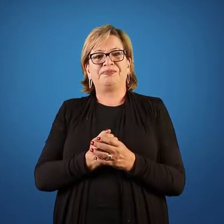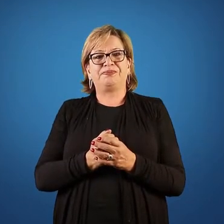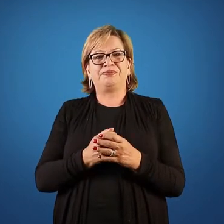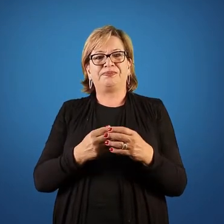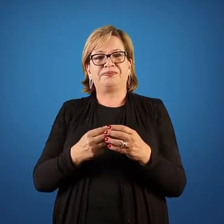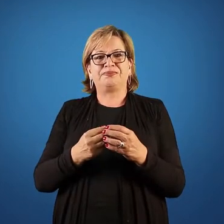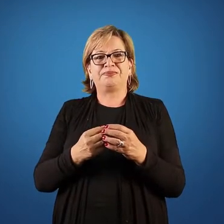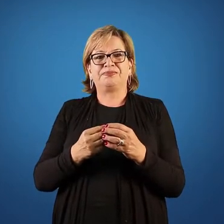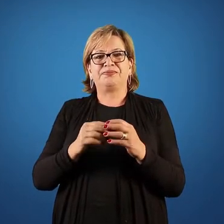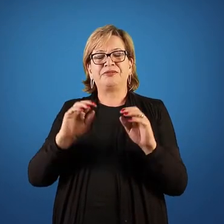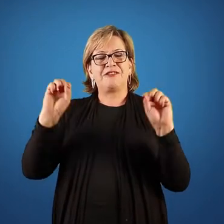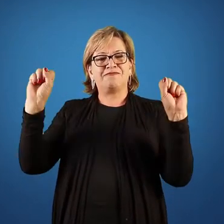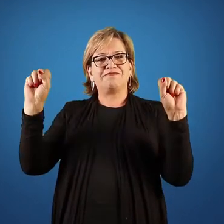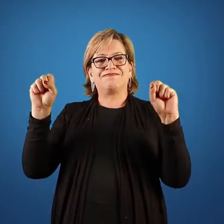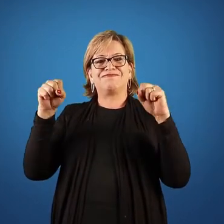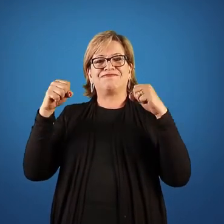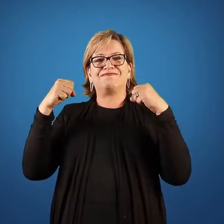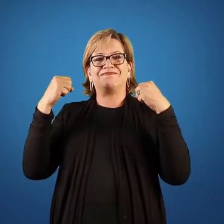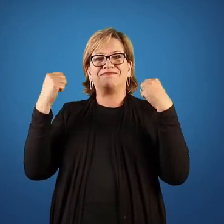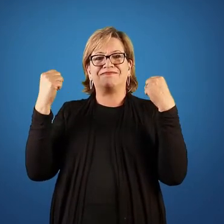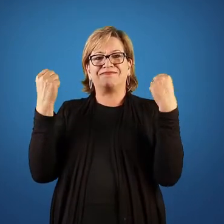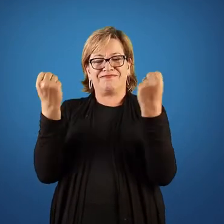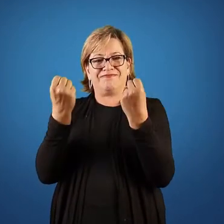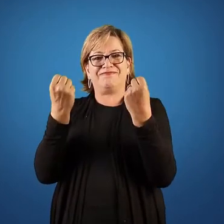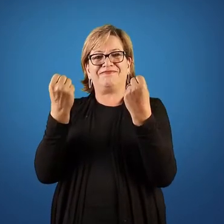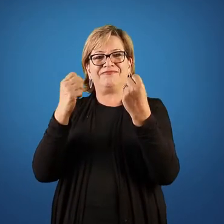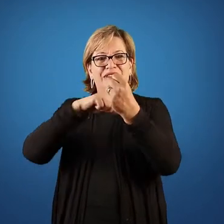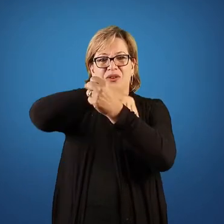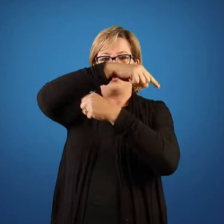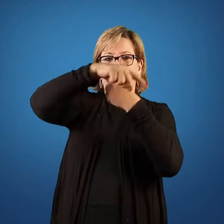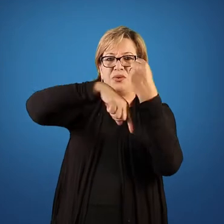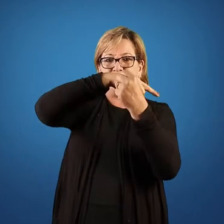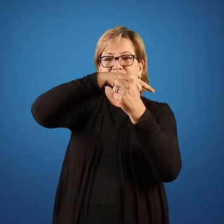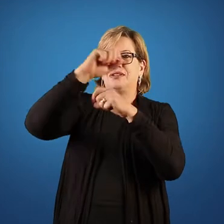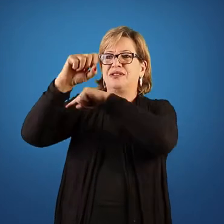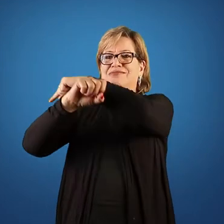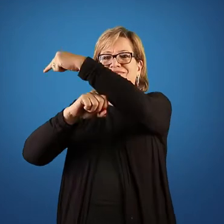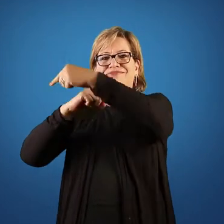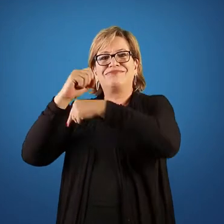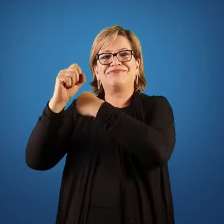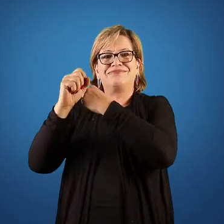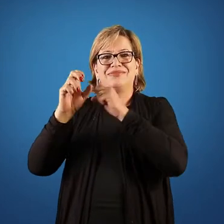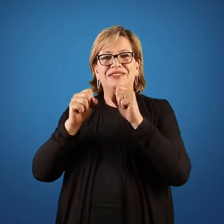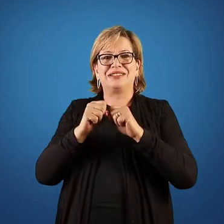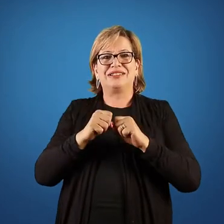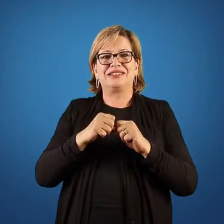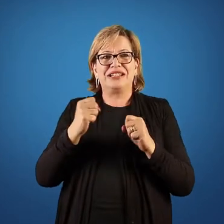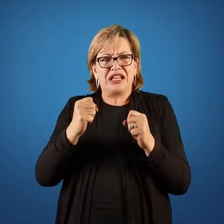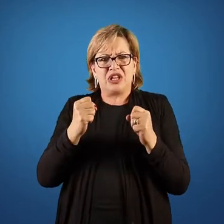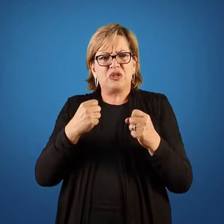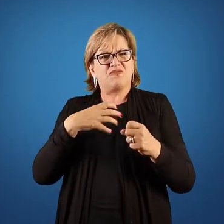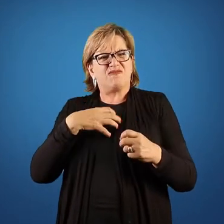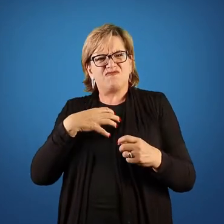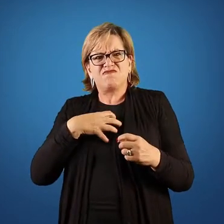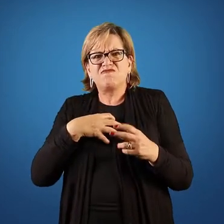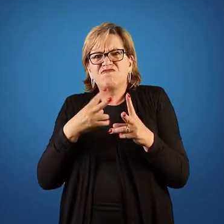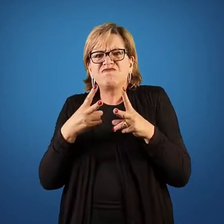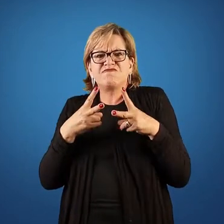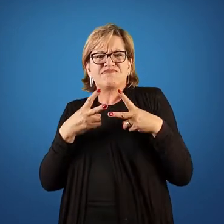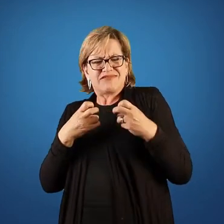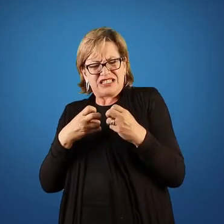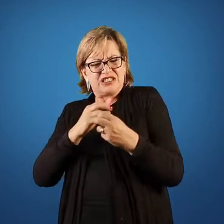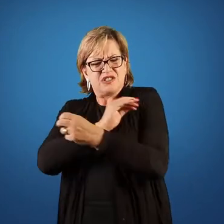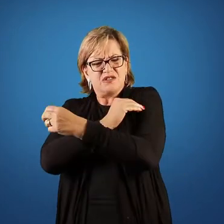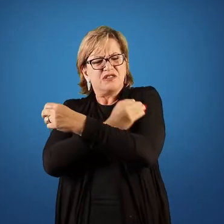e enrola o braço na corda ou a corda no braço, e sentindo que